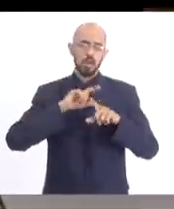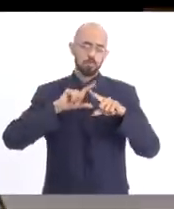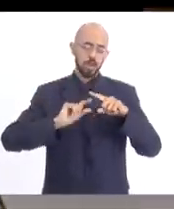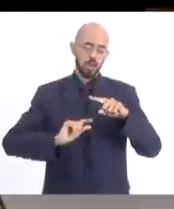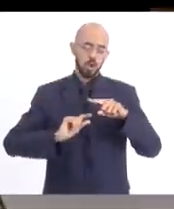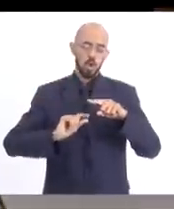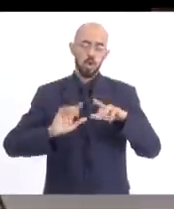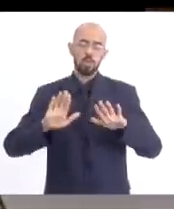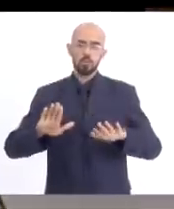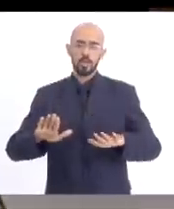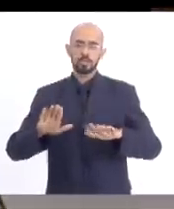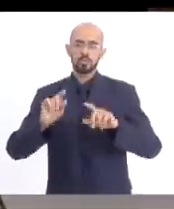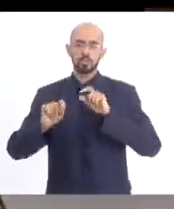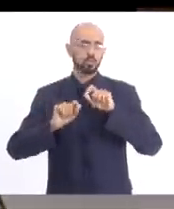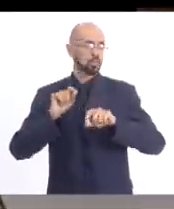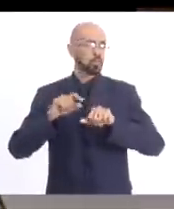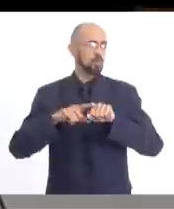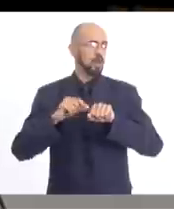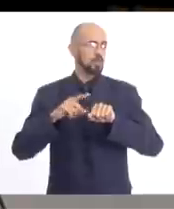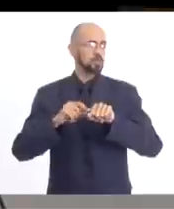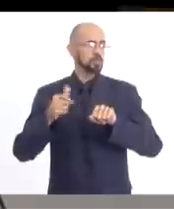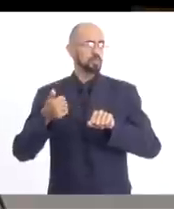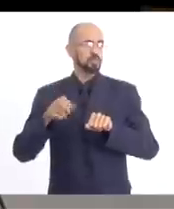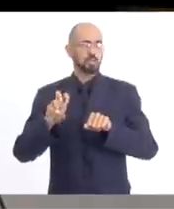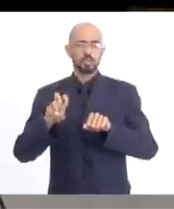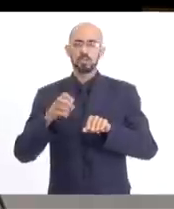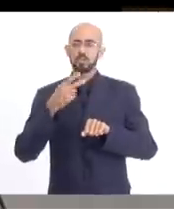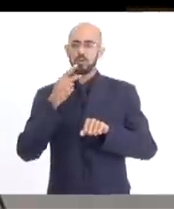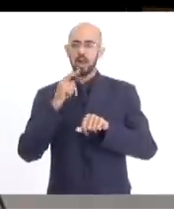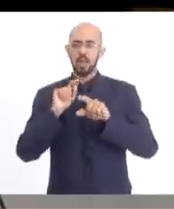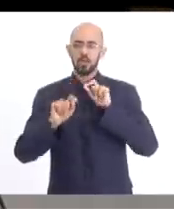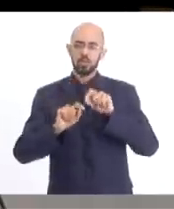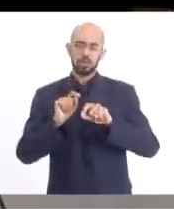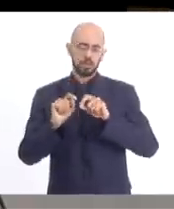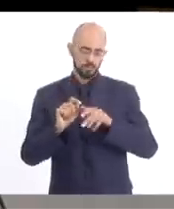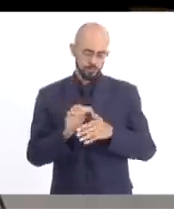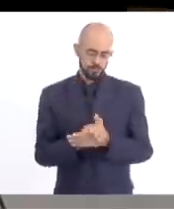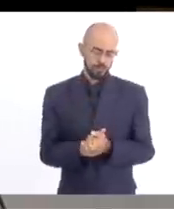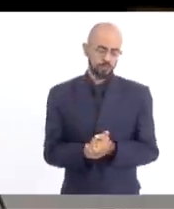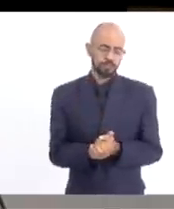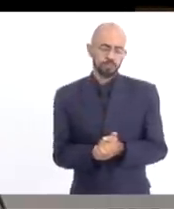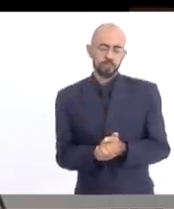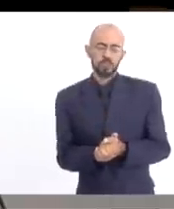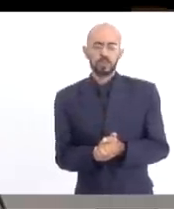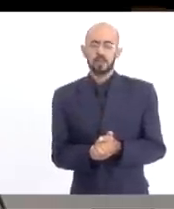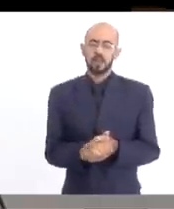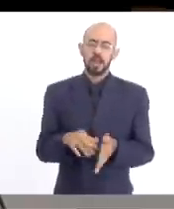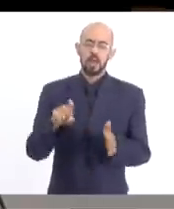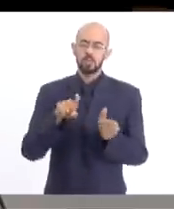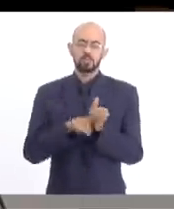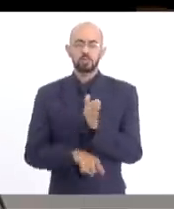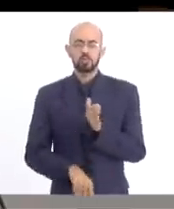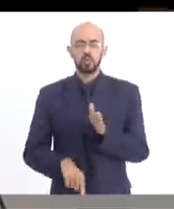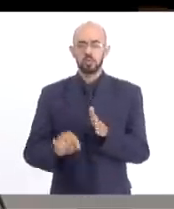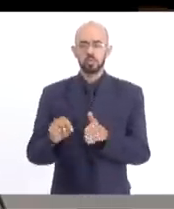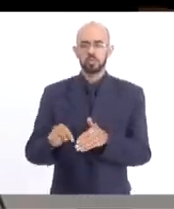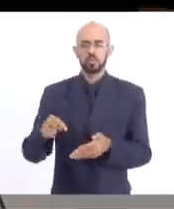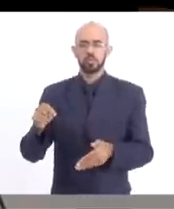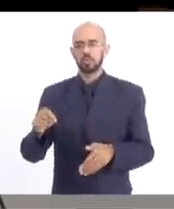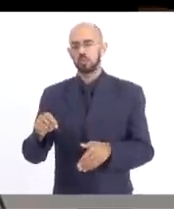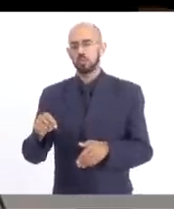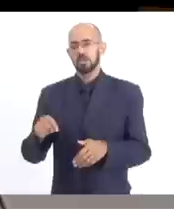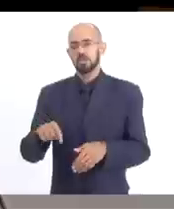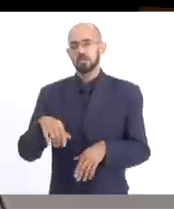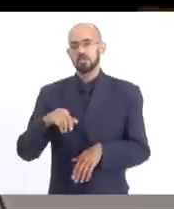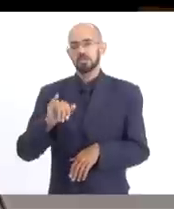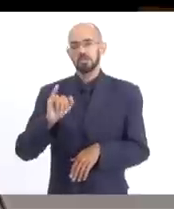o artigo 15 diz o seguinte: a alíquota de contribuição para